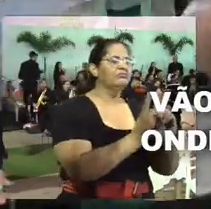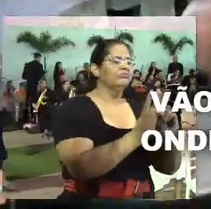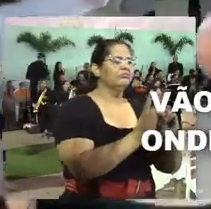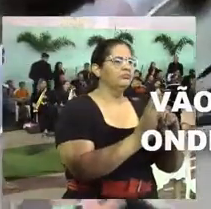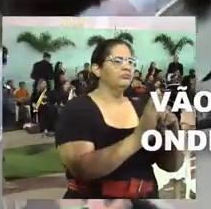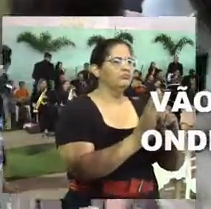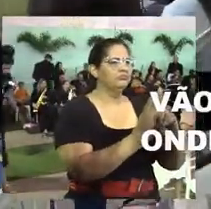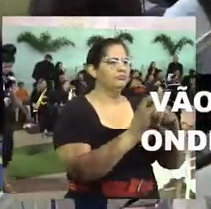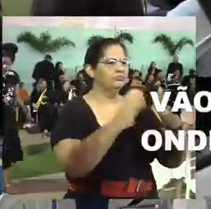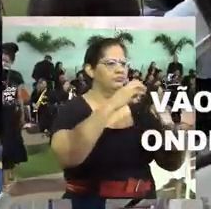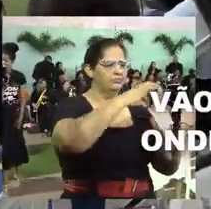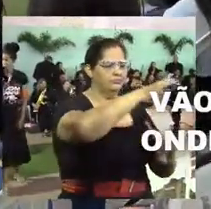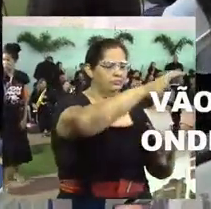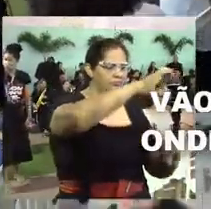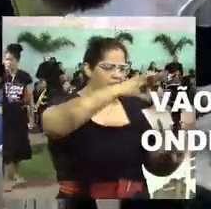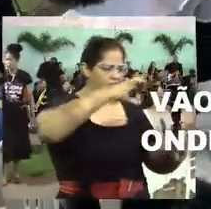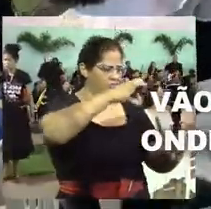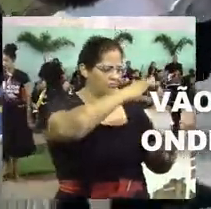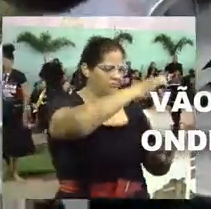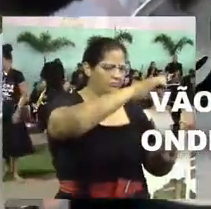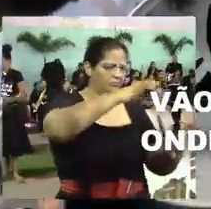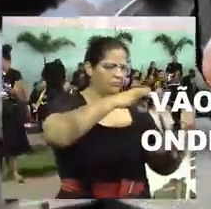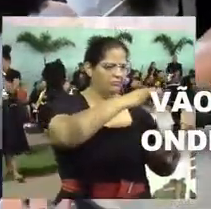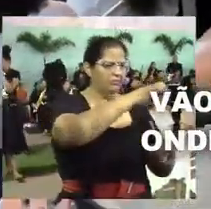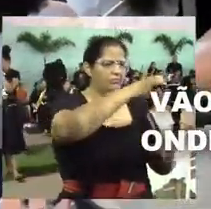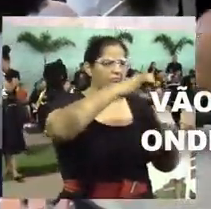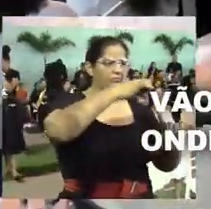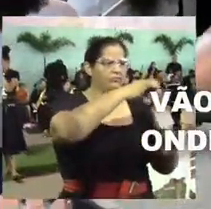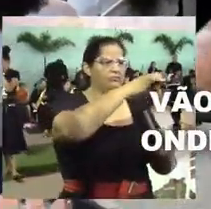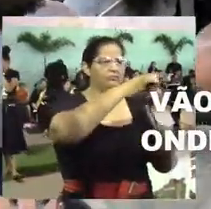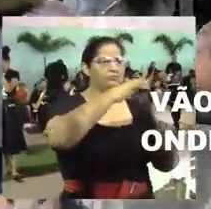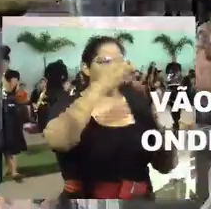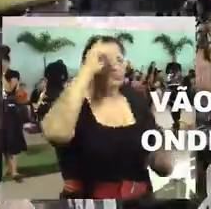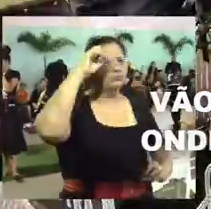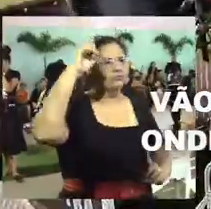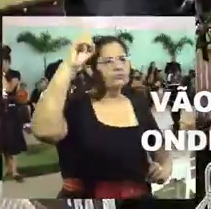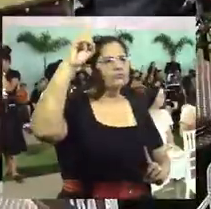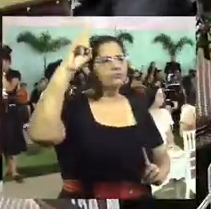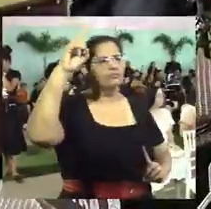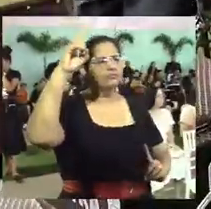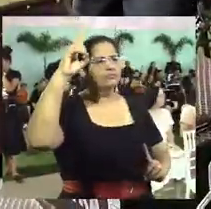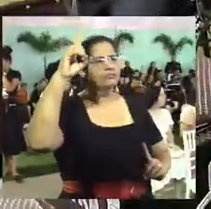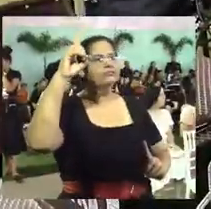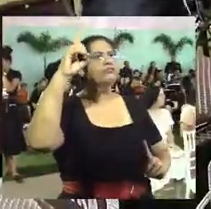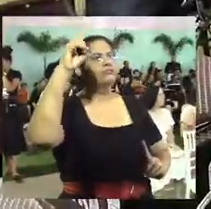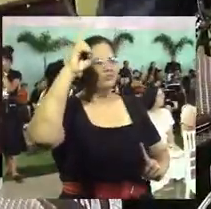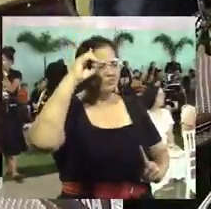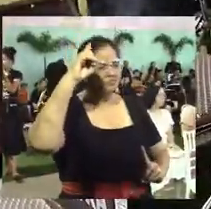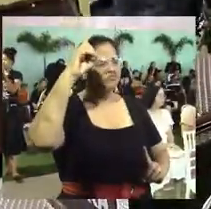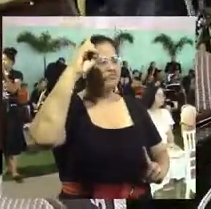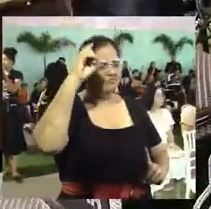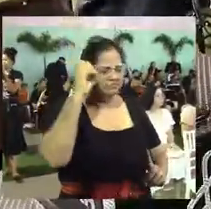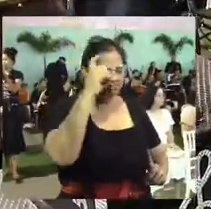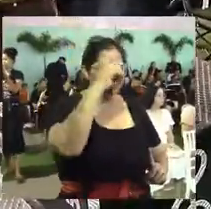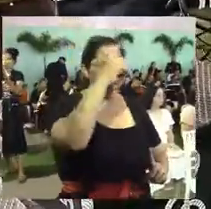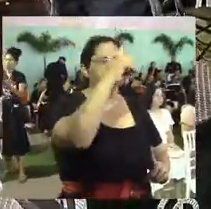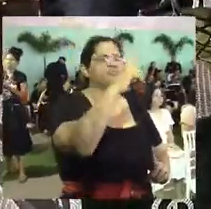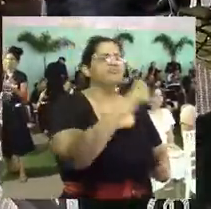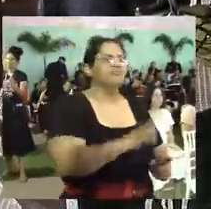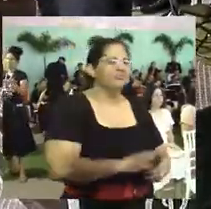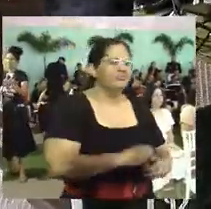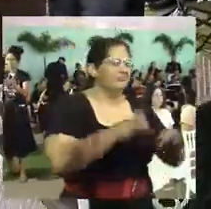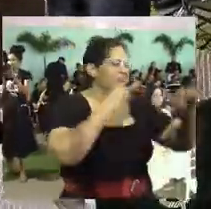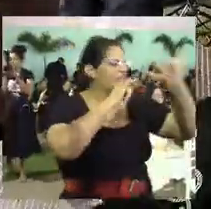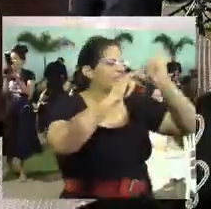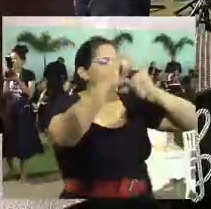Onde estão os crentes que criam adorar e saiu